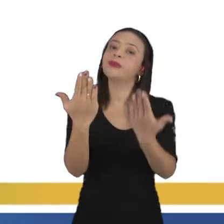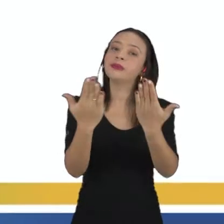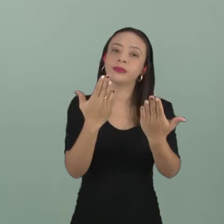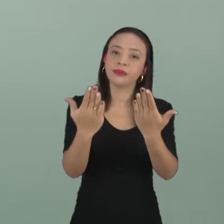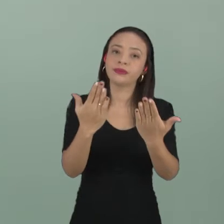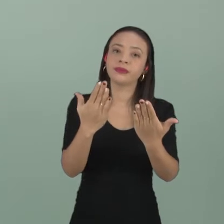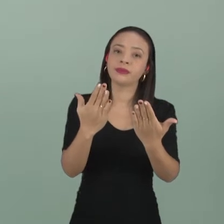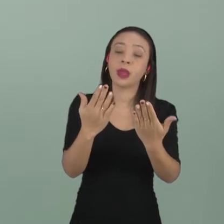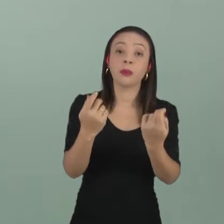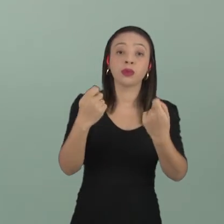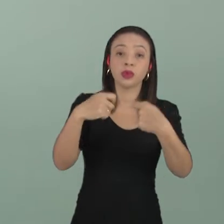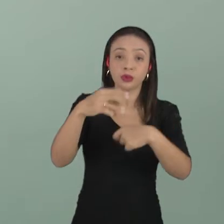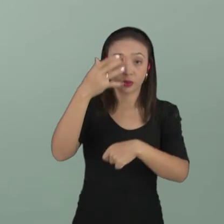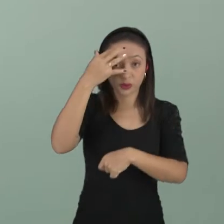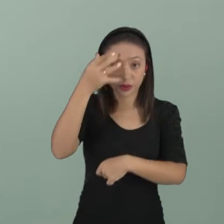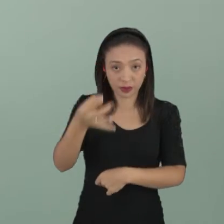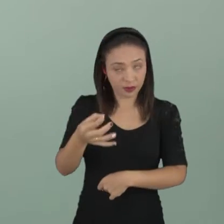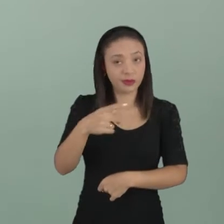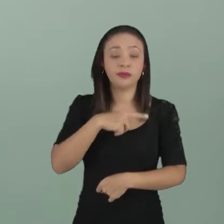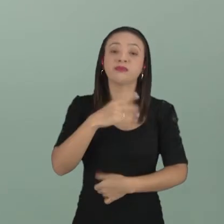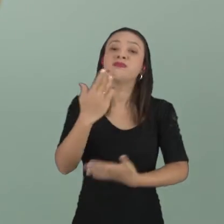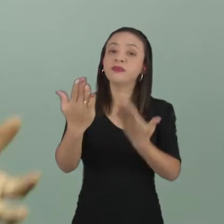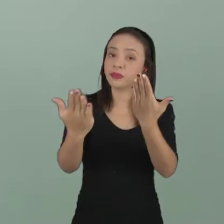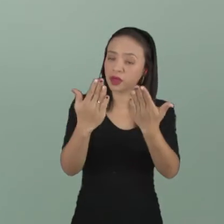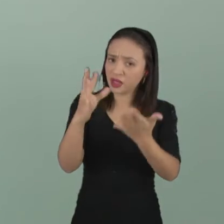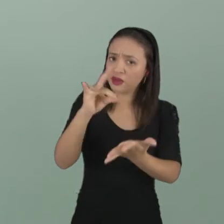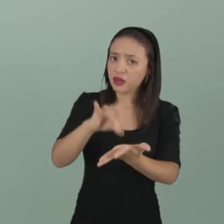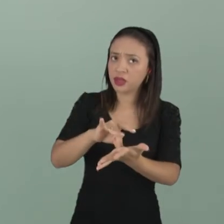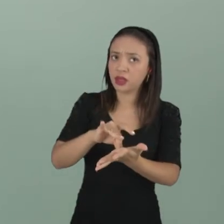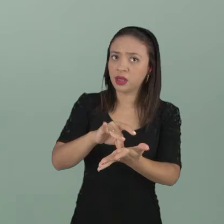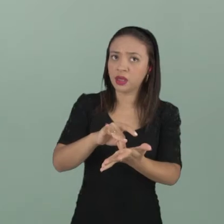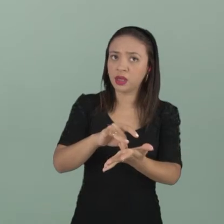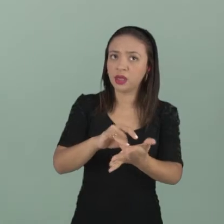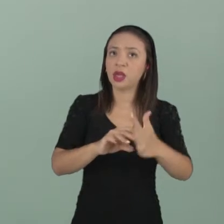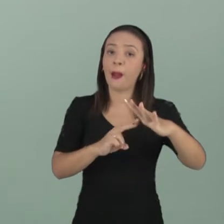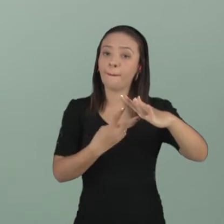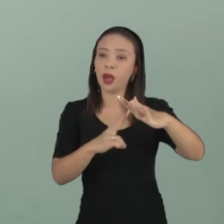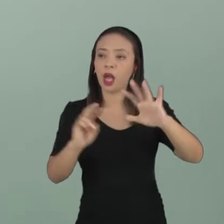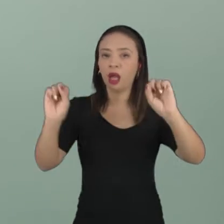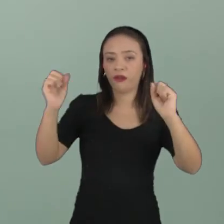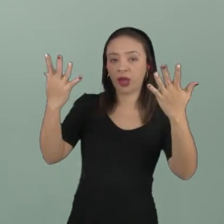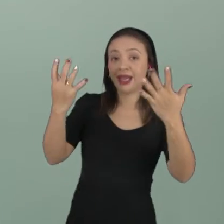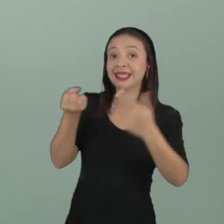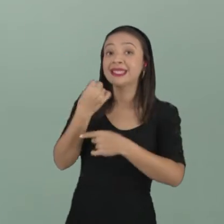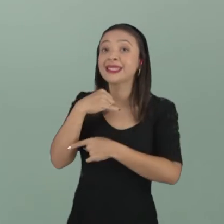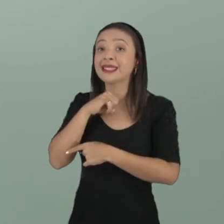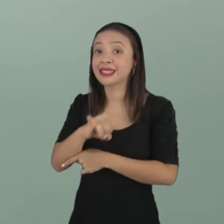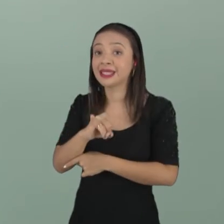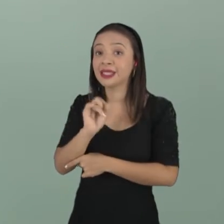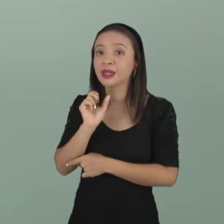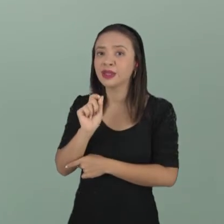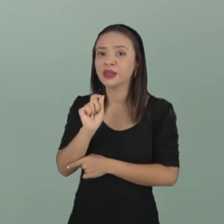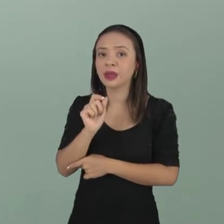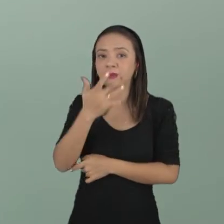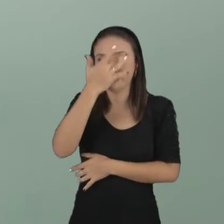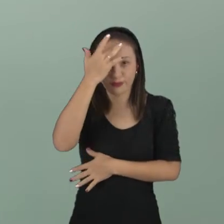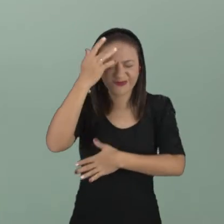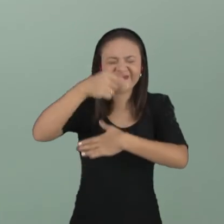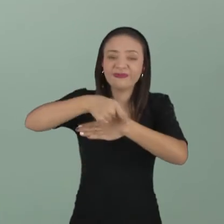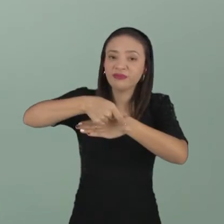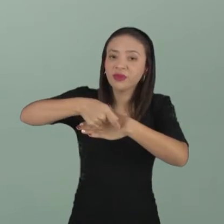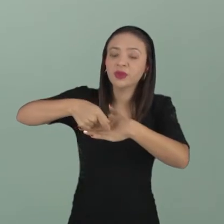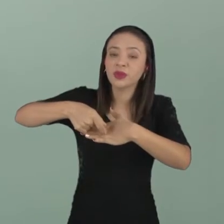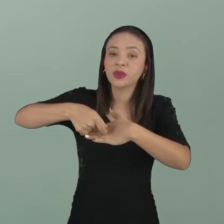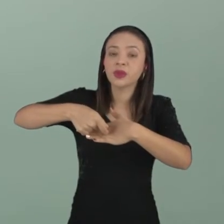só conseguimos entender essa comparação entre o parque e as festas quando o autor dessa